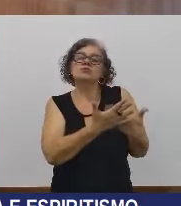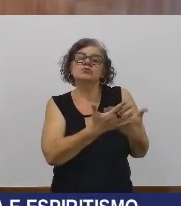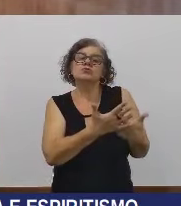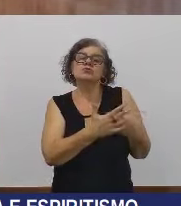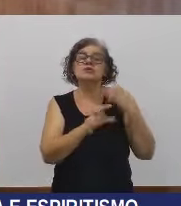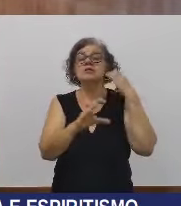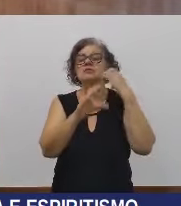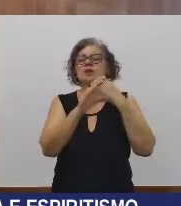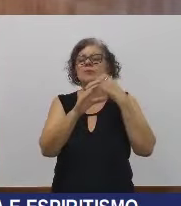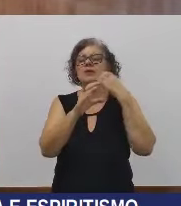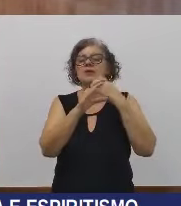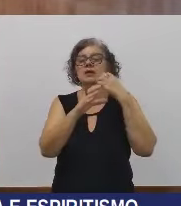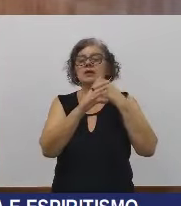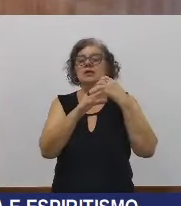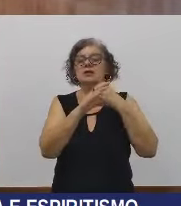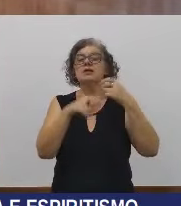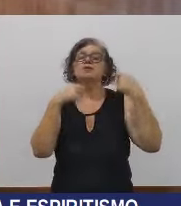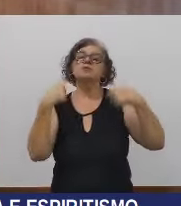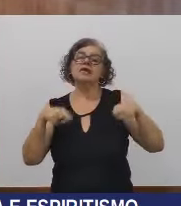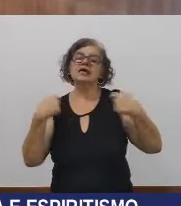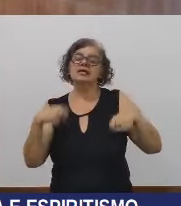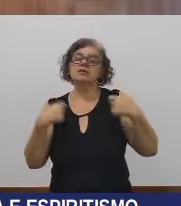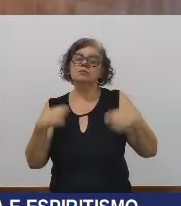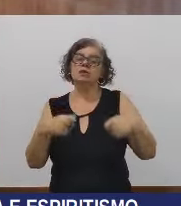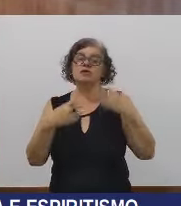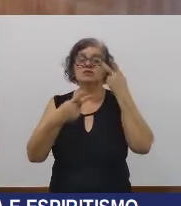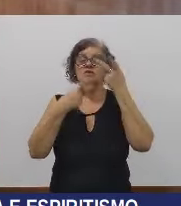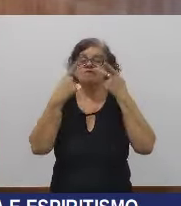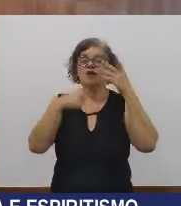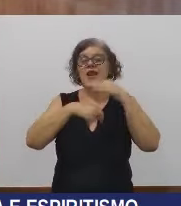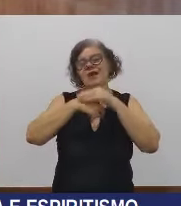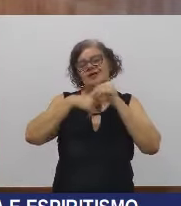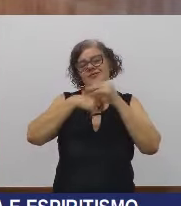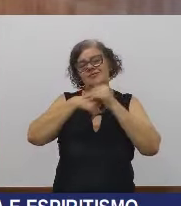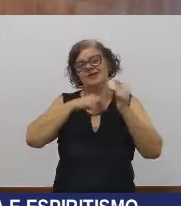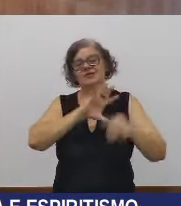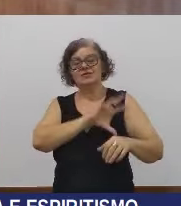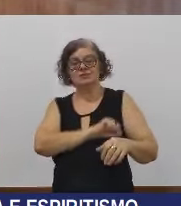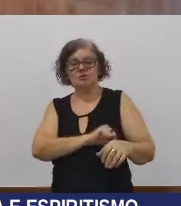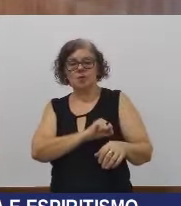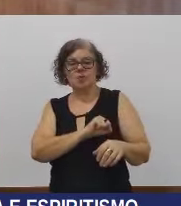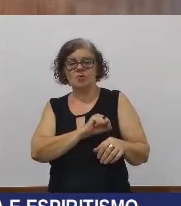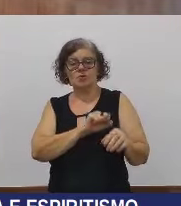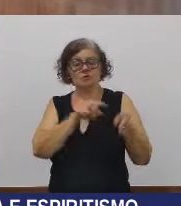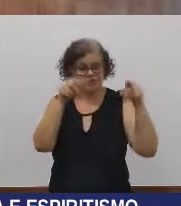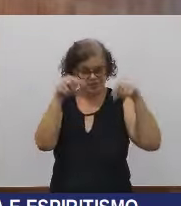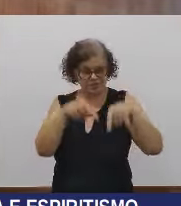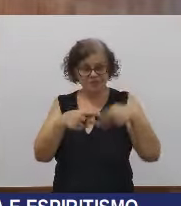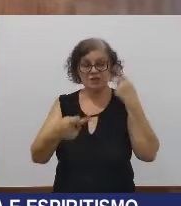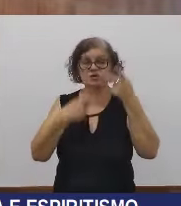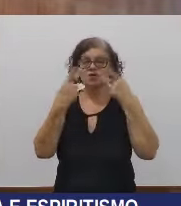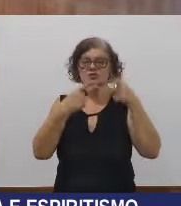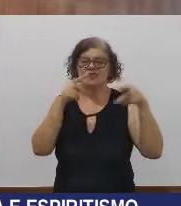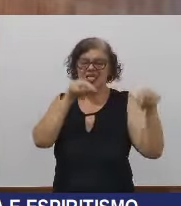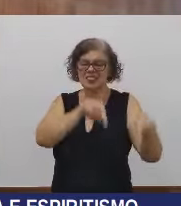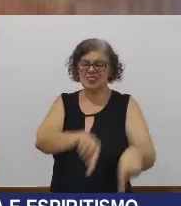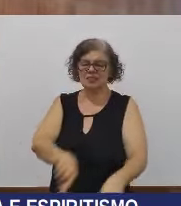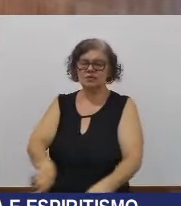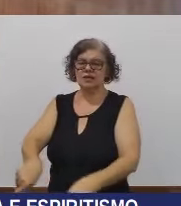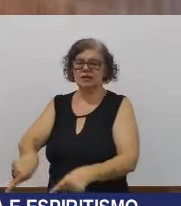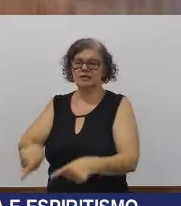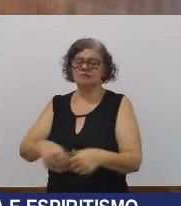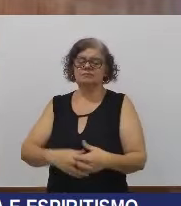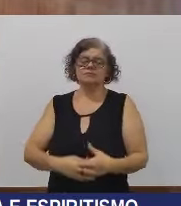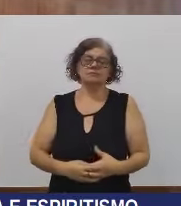minha comunicação, para que eu possa falar com carinho, com amor, para que a gente não caia.